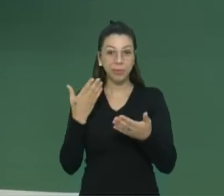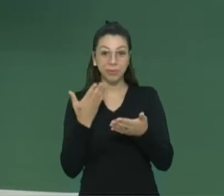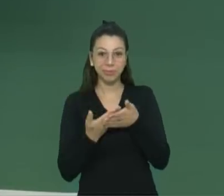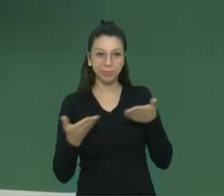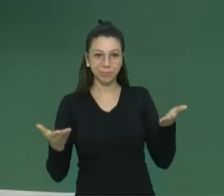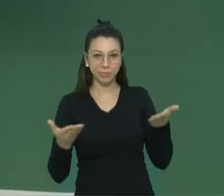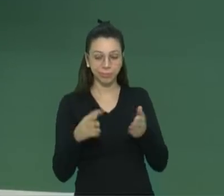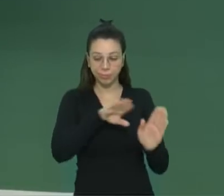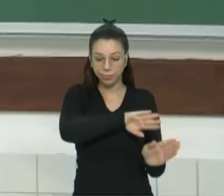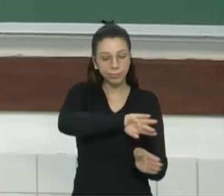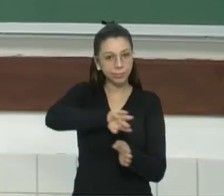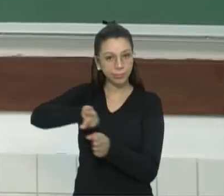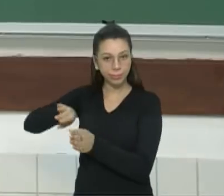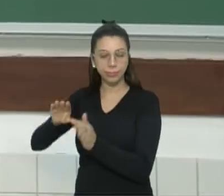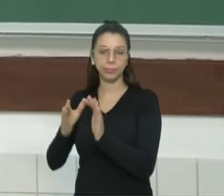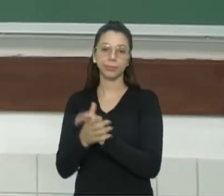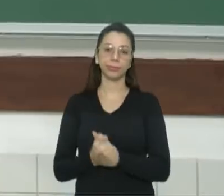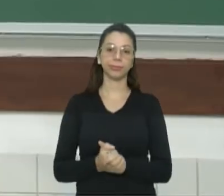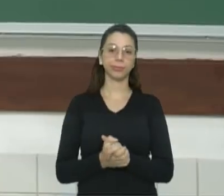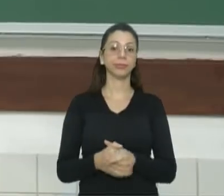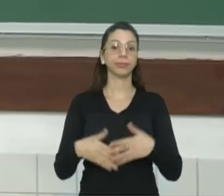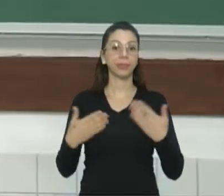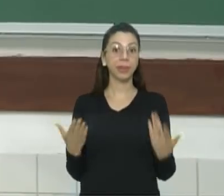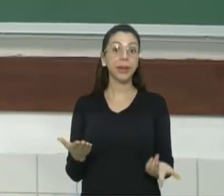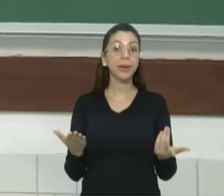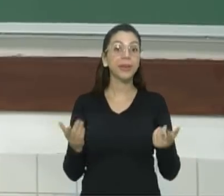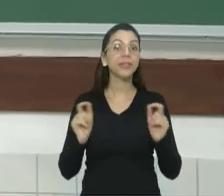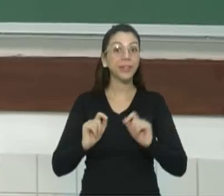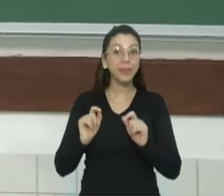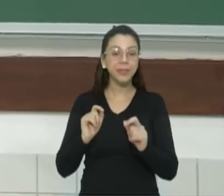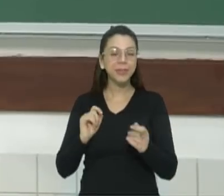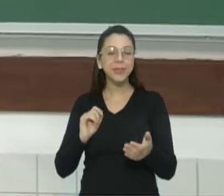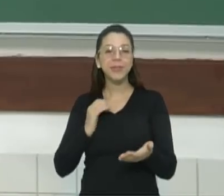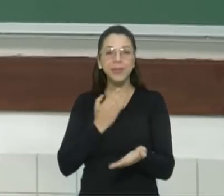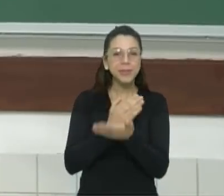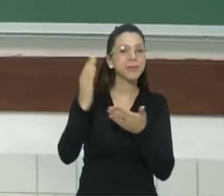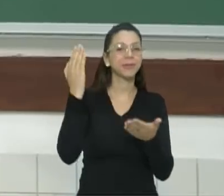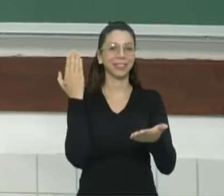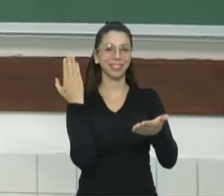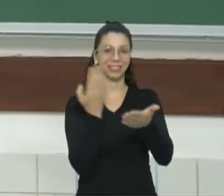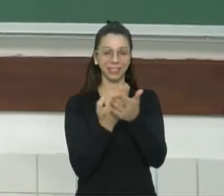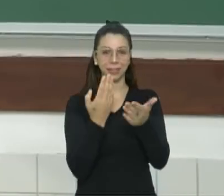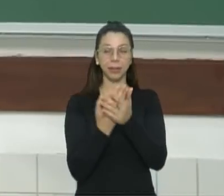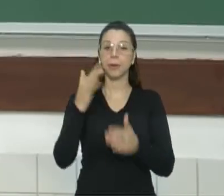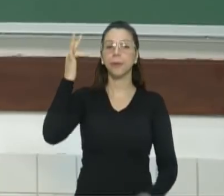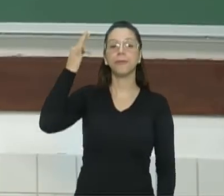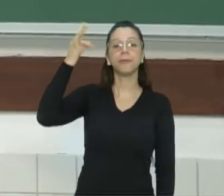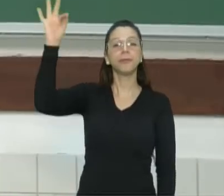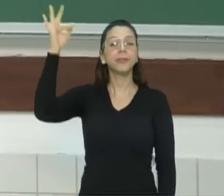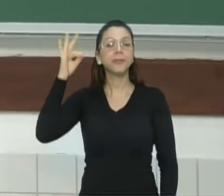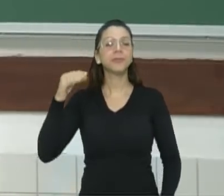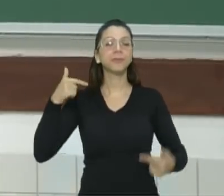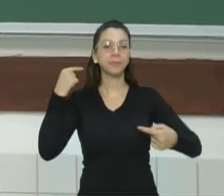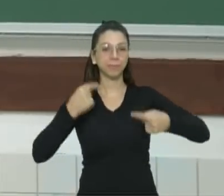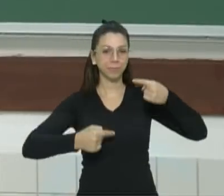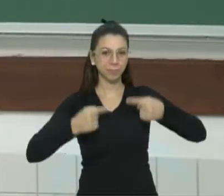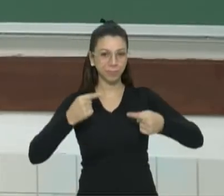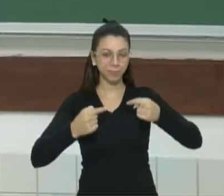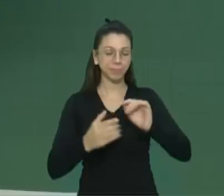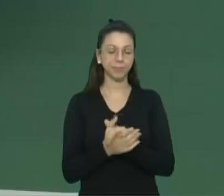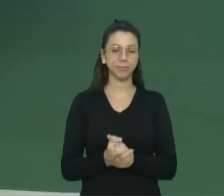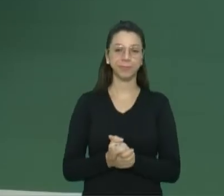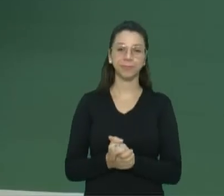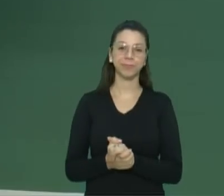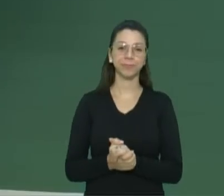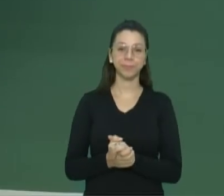hoje. Então, sem mais delongas, vamos ao que interessa. Filosofia política